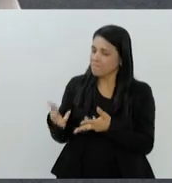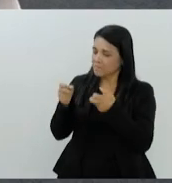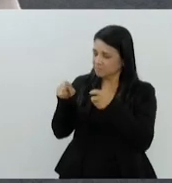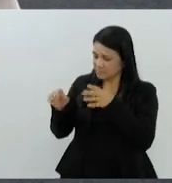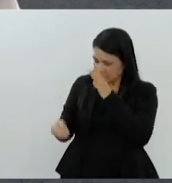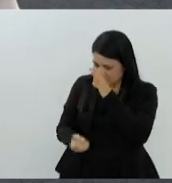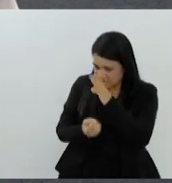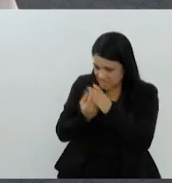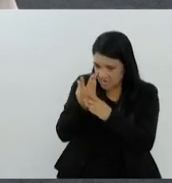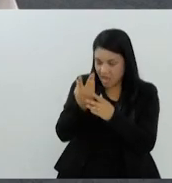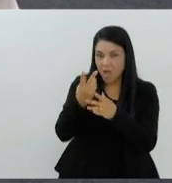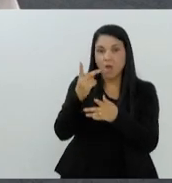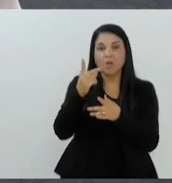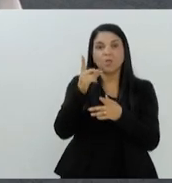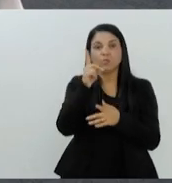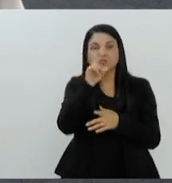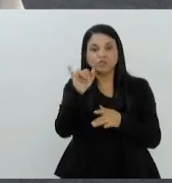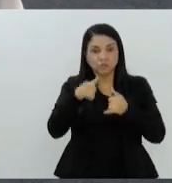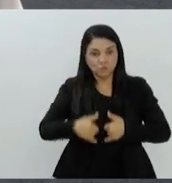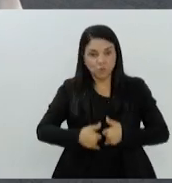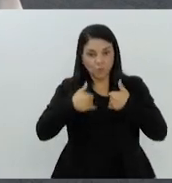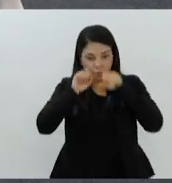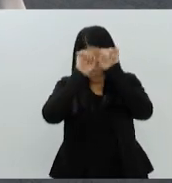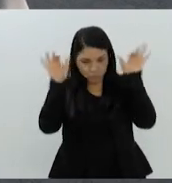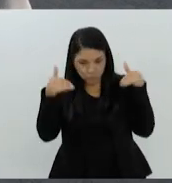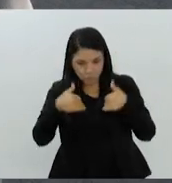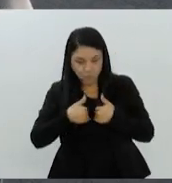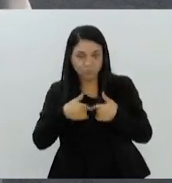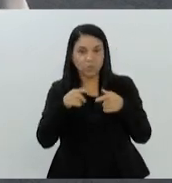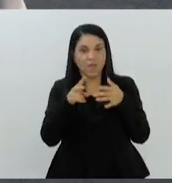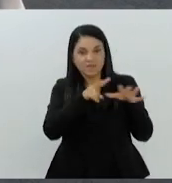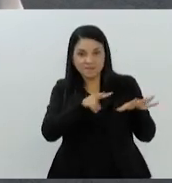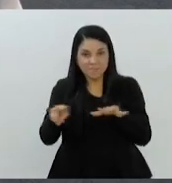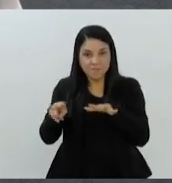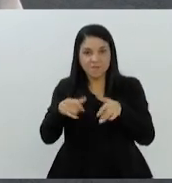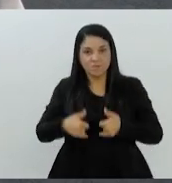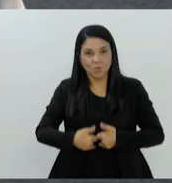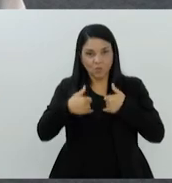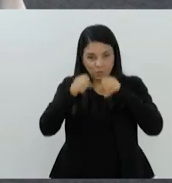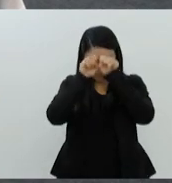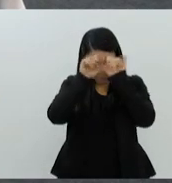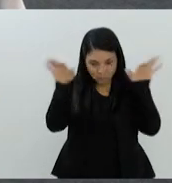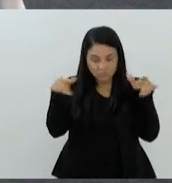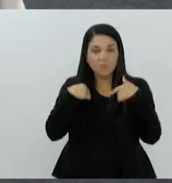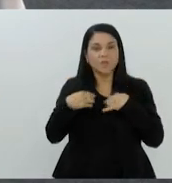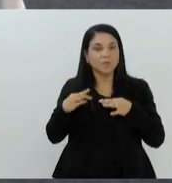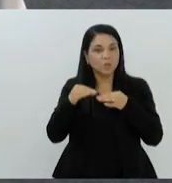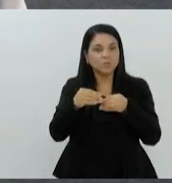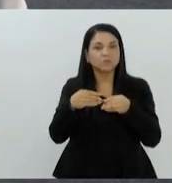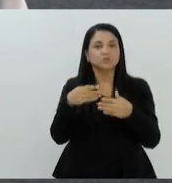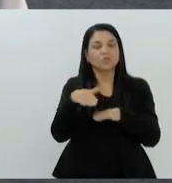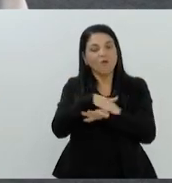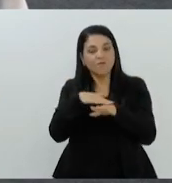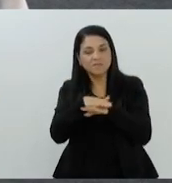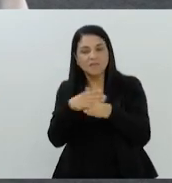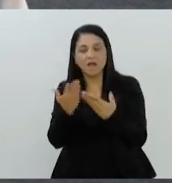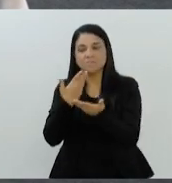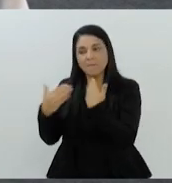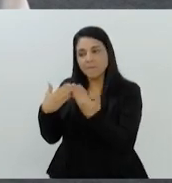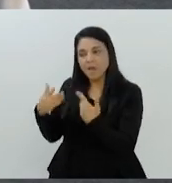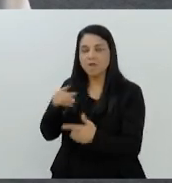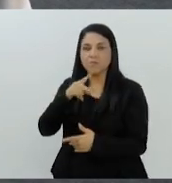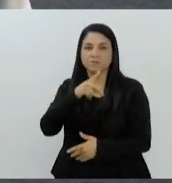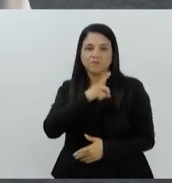calendário, é para as escolas conversarem sobre isso, para os órgãos públicos, para a defensoria pública, para cair a